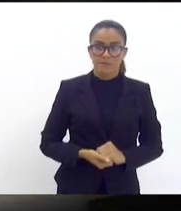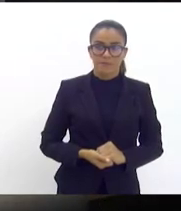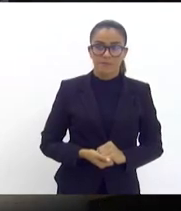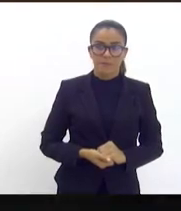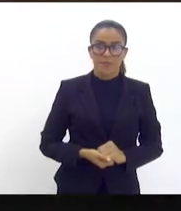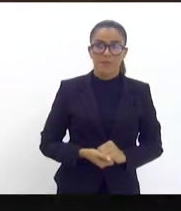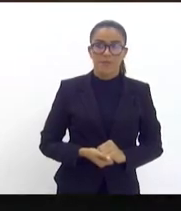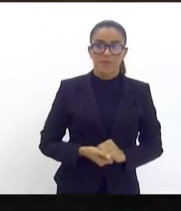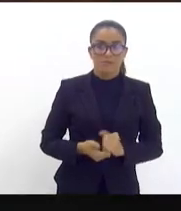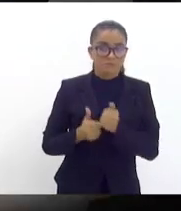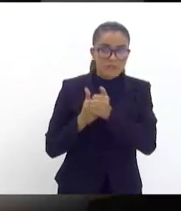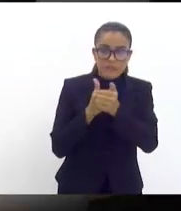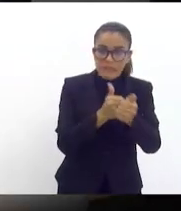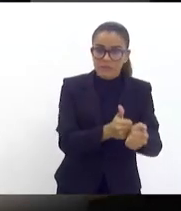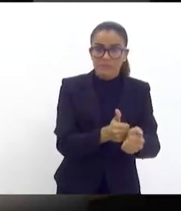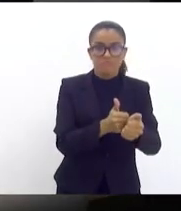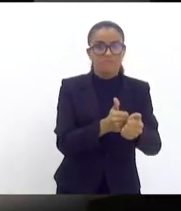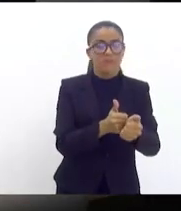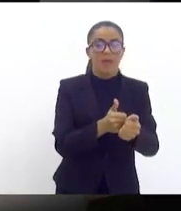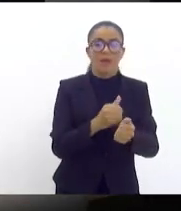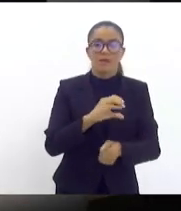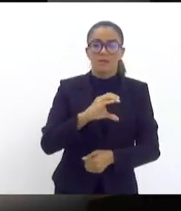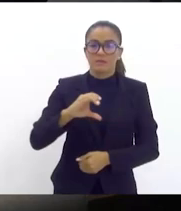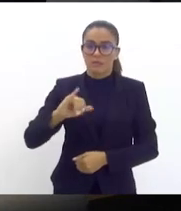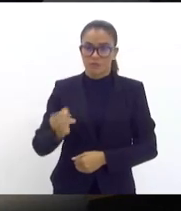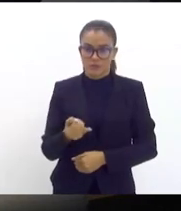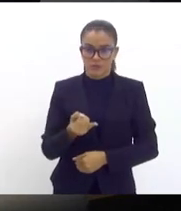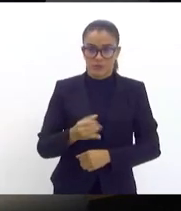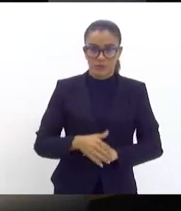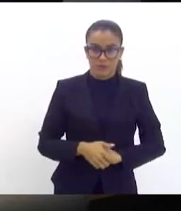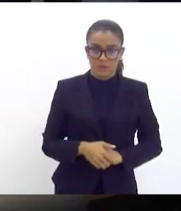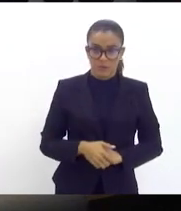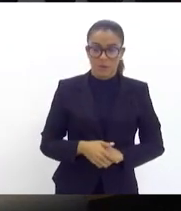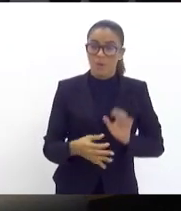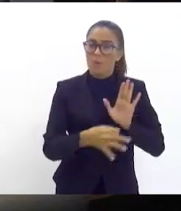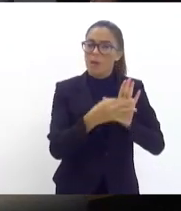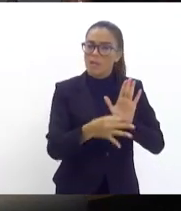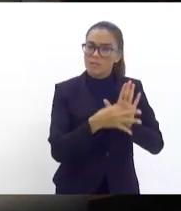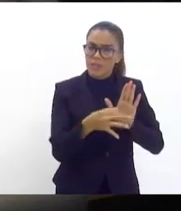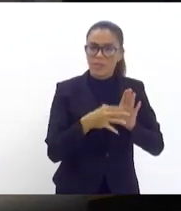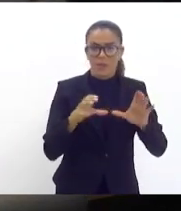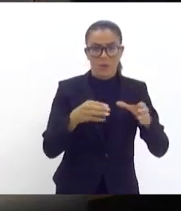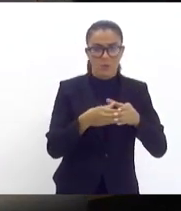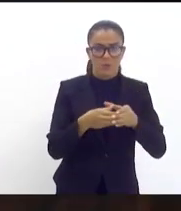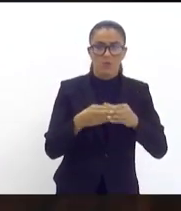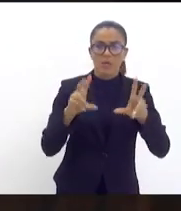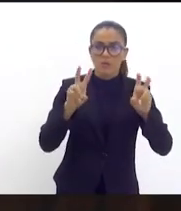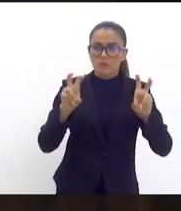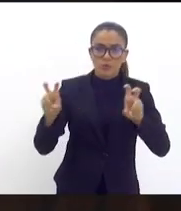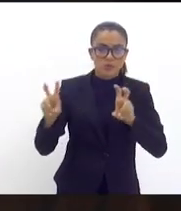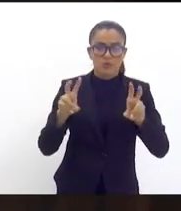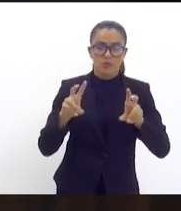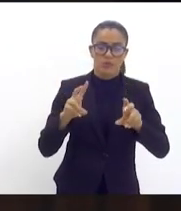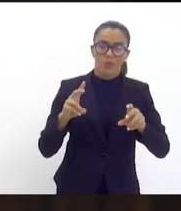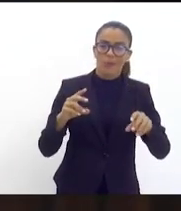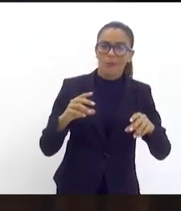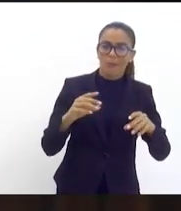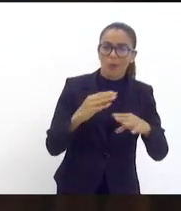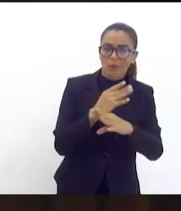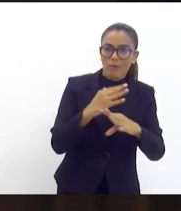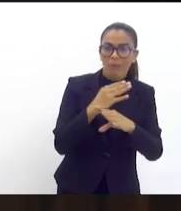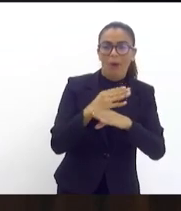Segue a CCJ, presidente. Muito obrigado. Para emitir parecer pela Comissão de Assuntos Municipais de Desenvolvimento